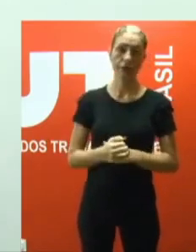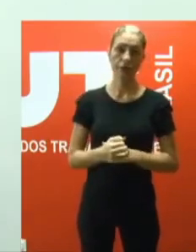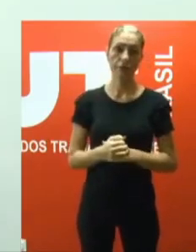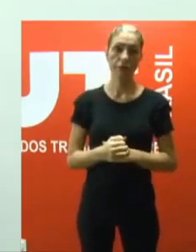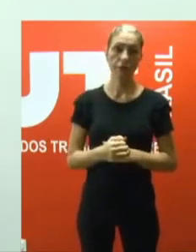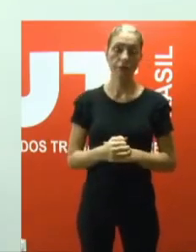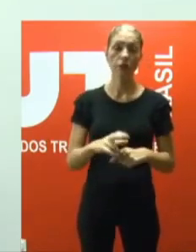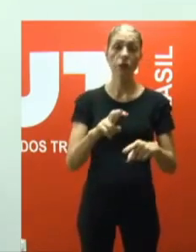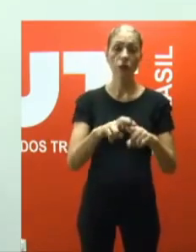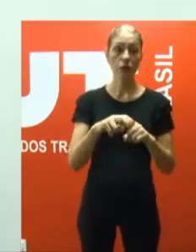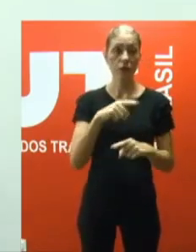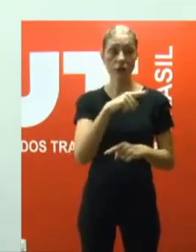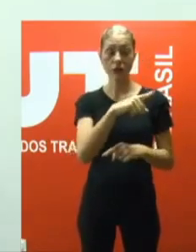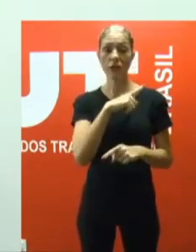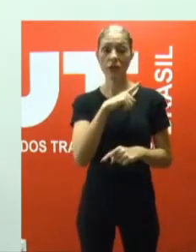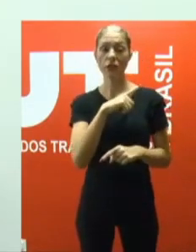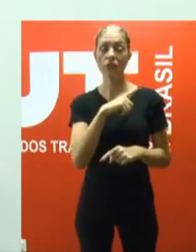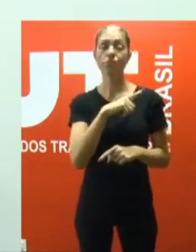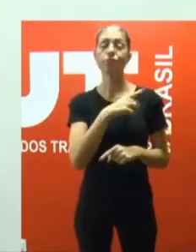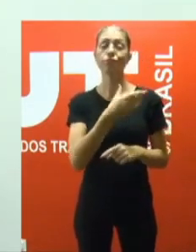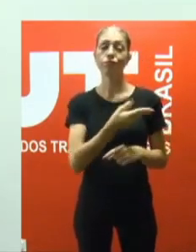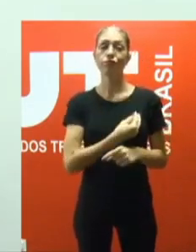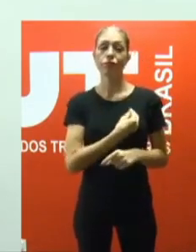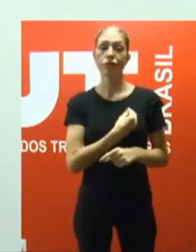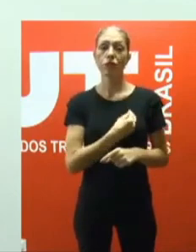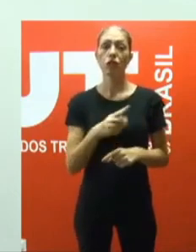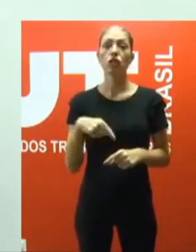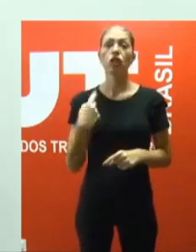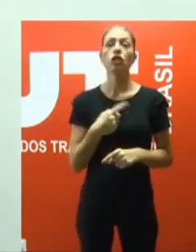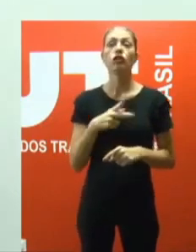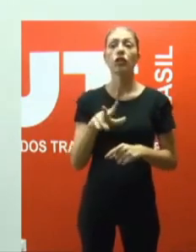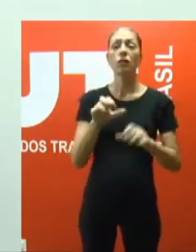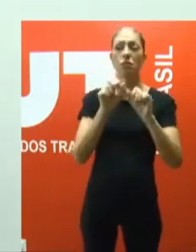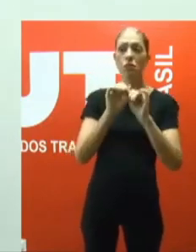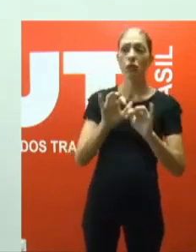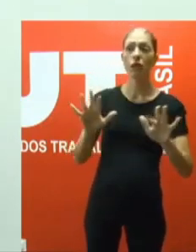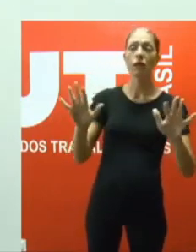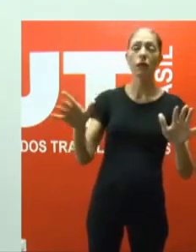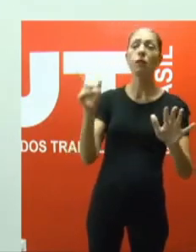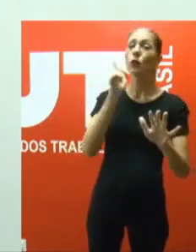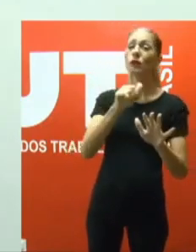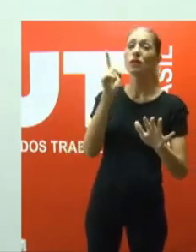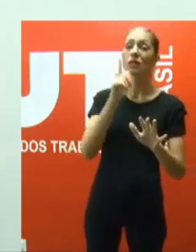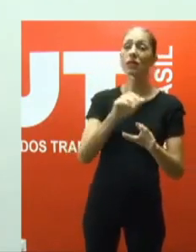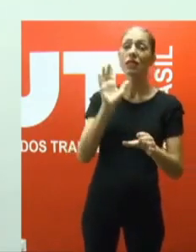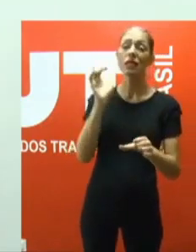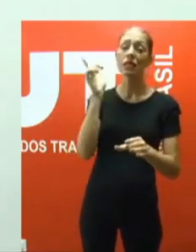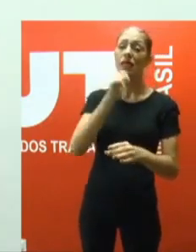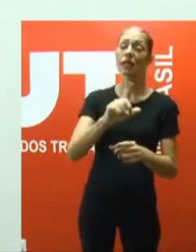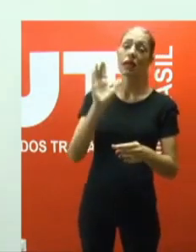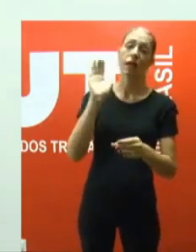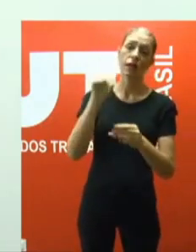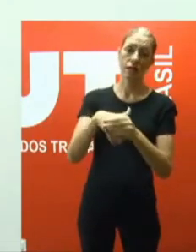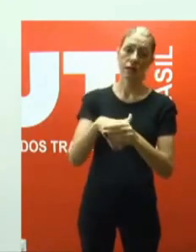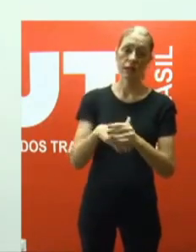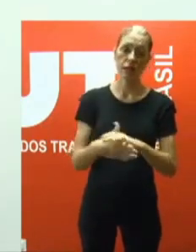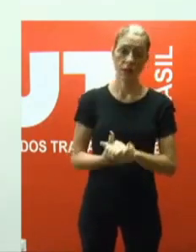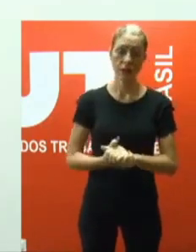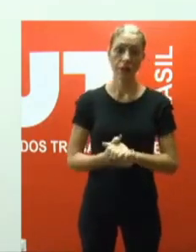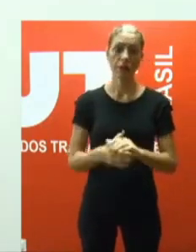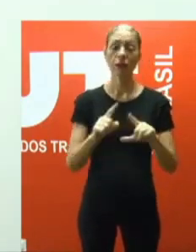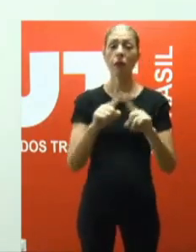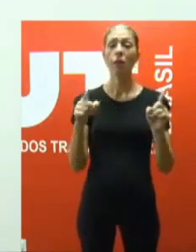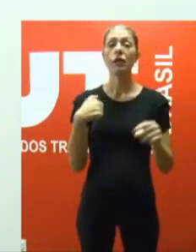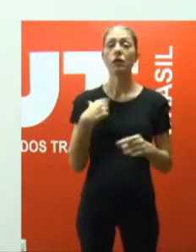Então ele está aí e nós vamos polarizar. Vamos polarizar para ganhar as eleições. Tá? Mas eu quero